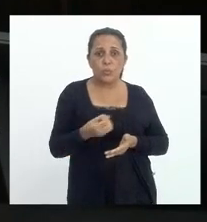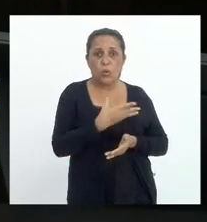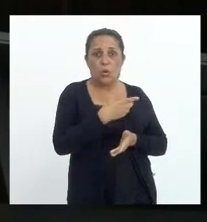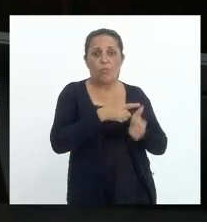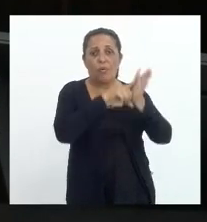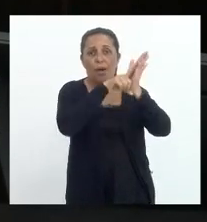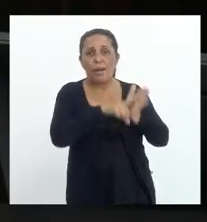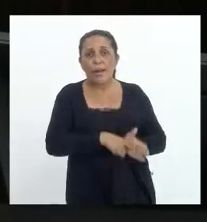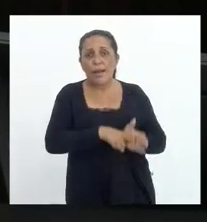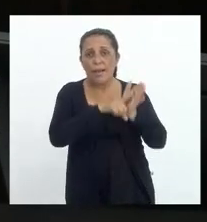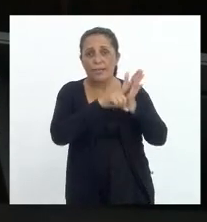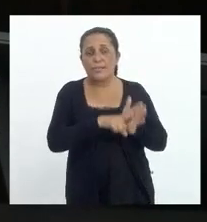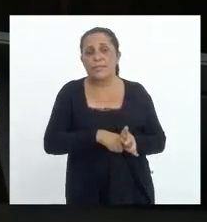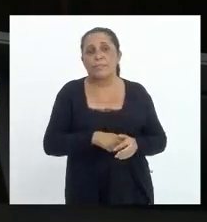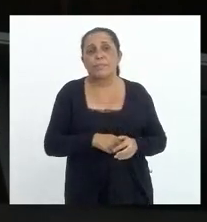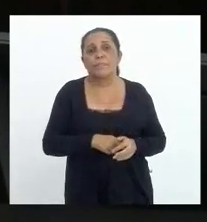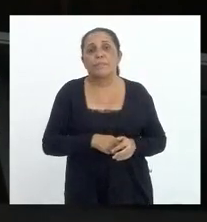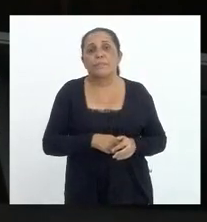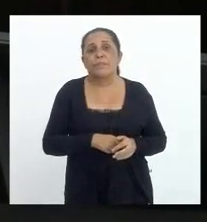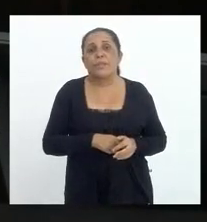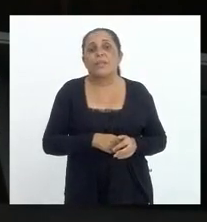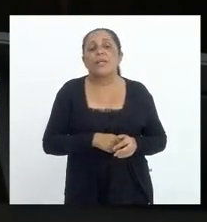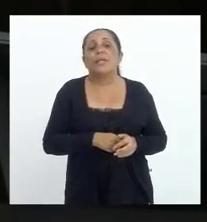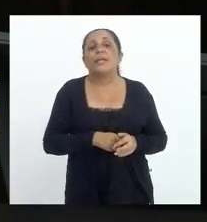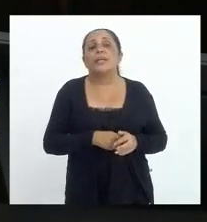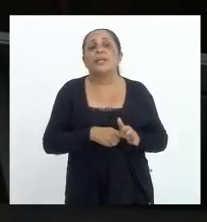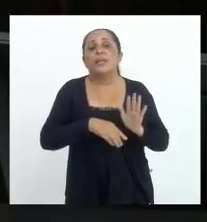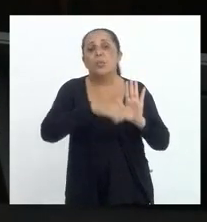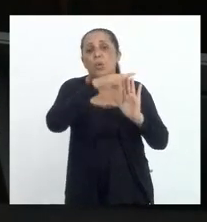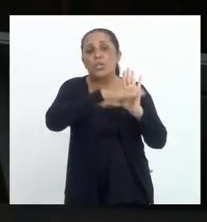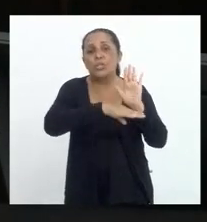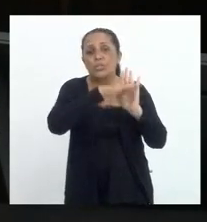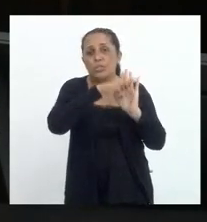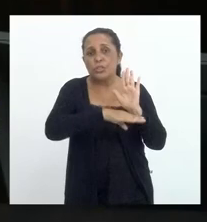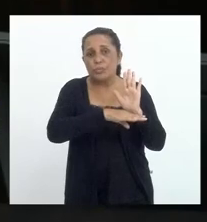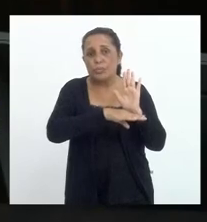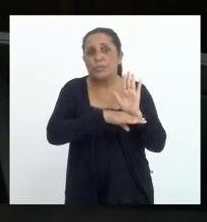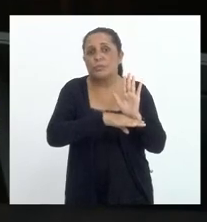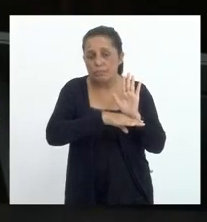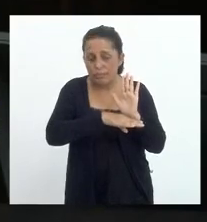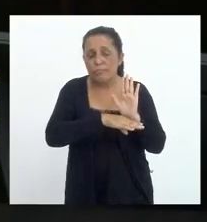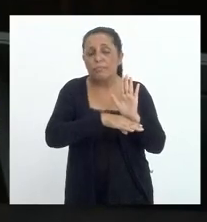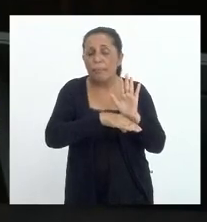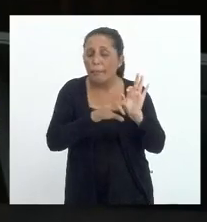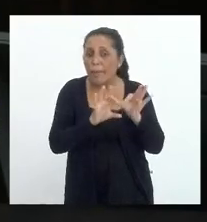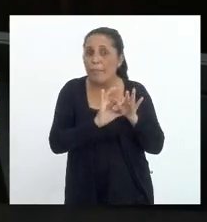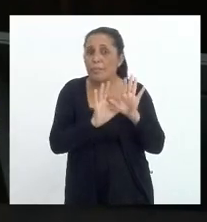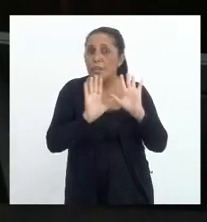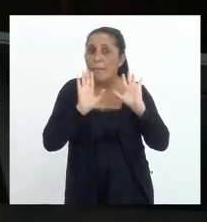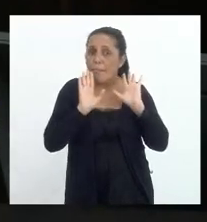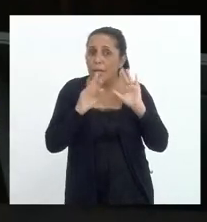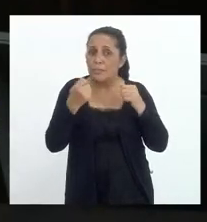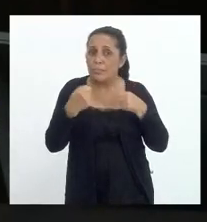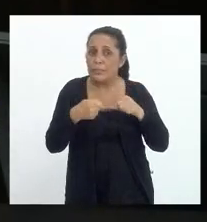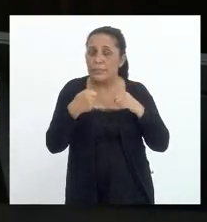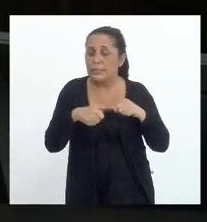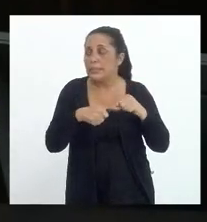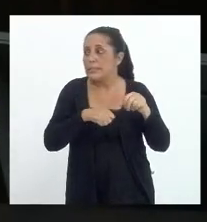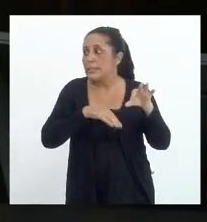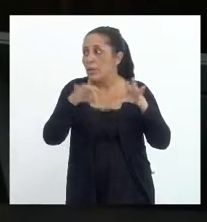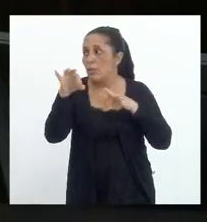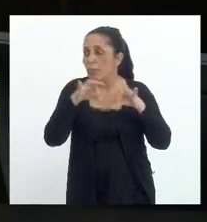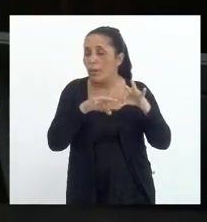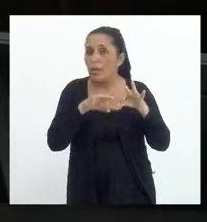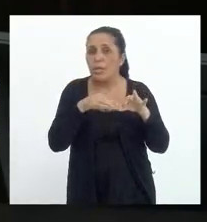o regime de recuperação fiscal permite, desde que esteja no plano, e o estudo que eu e